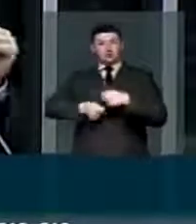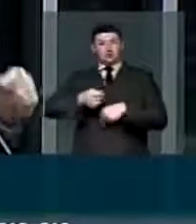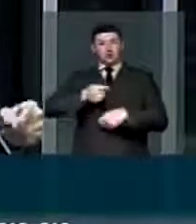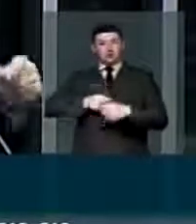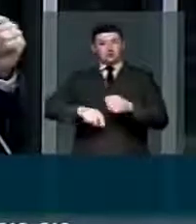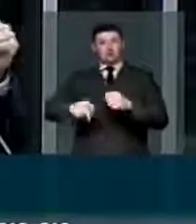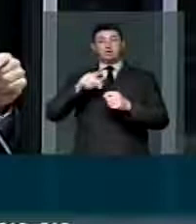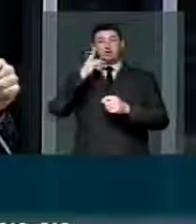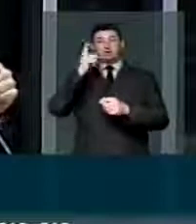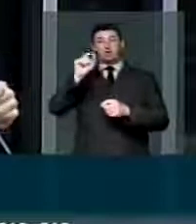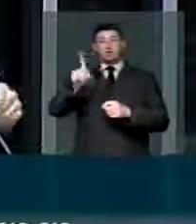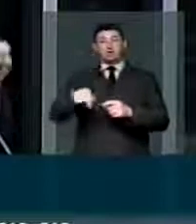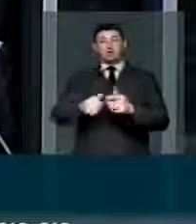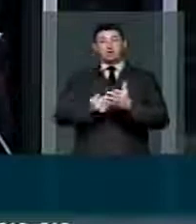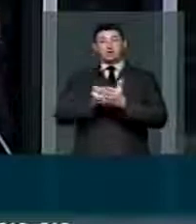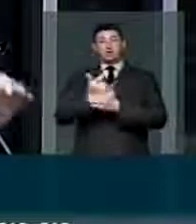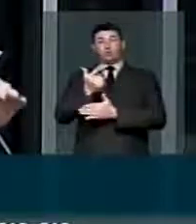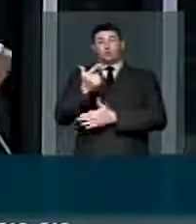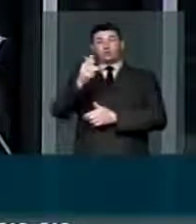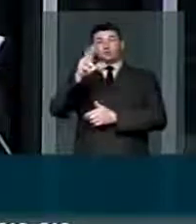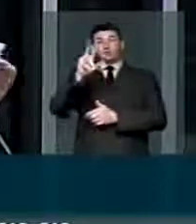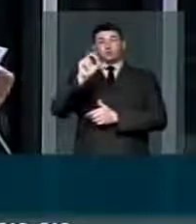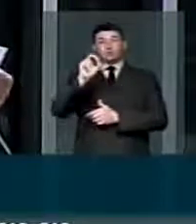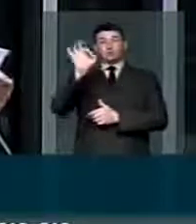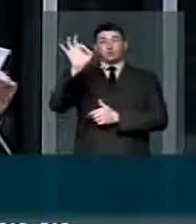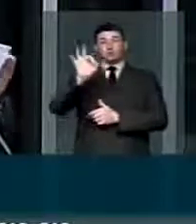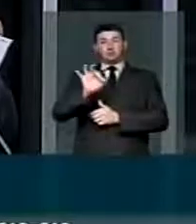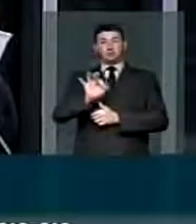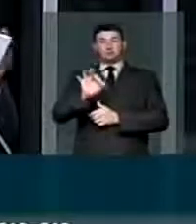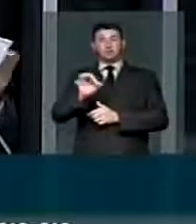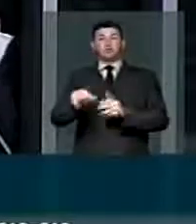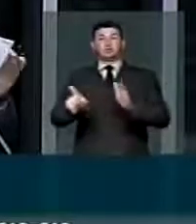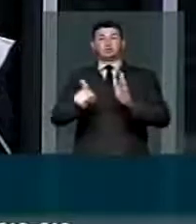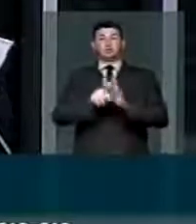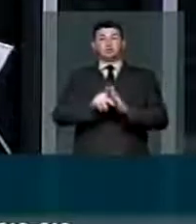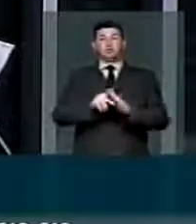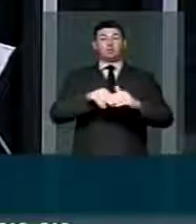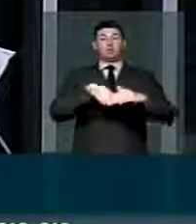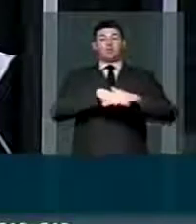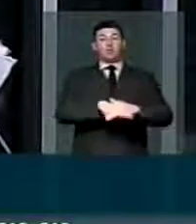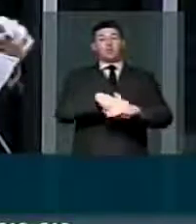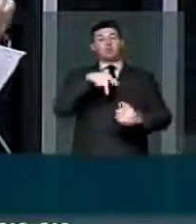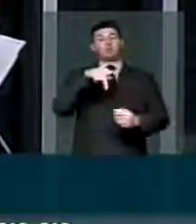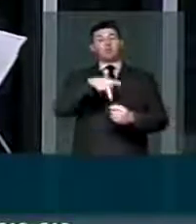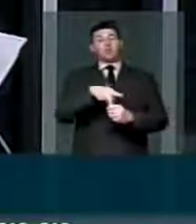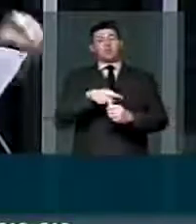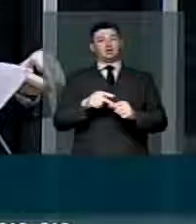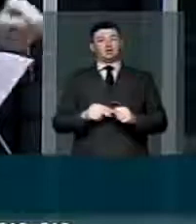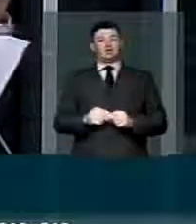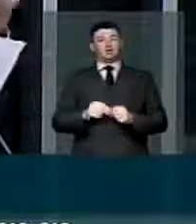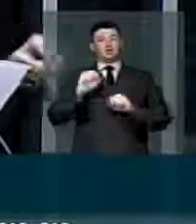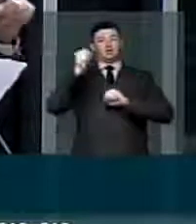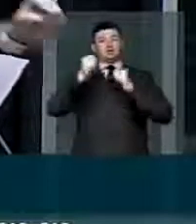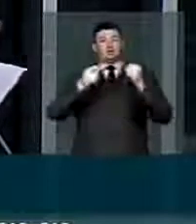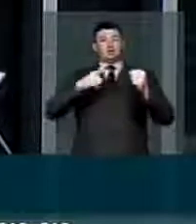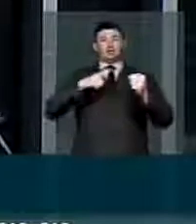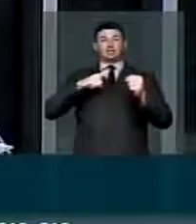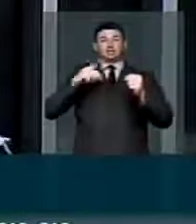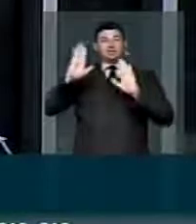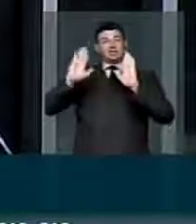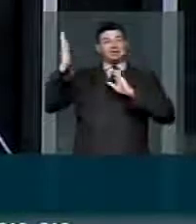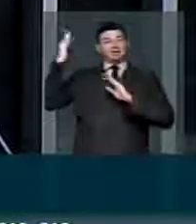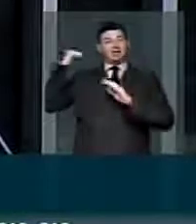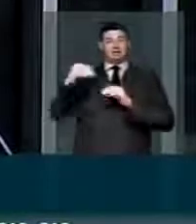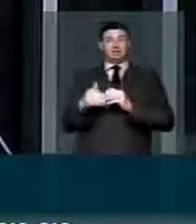se referem à compra de 50% do estoque de petróleo que a refinaria possuía naquele